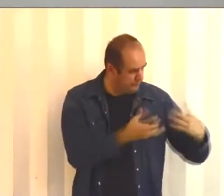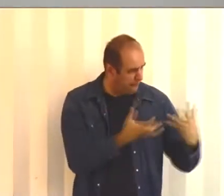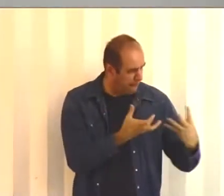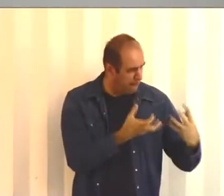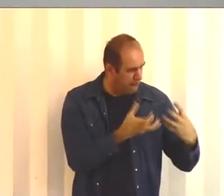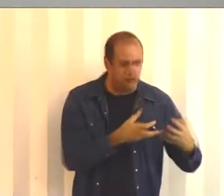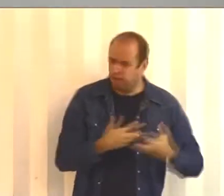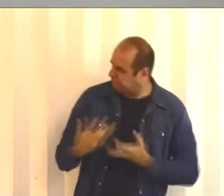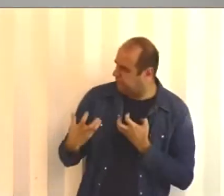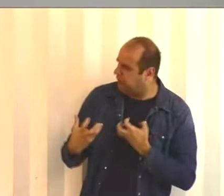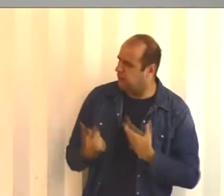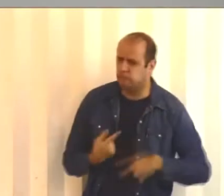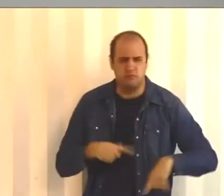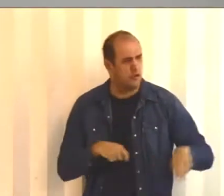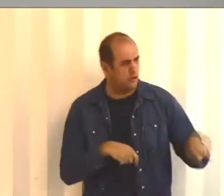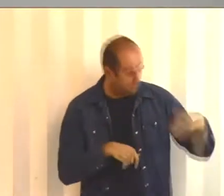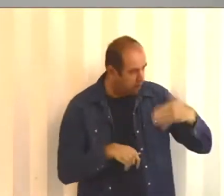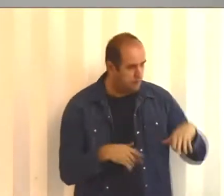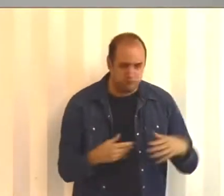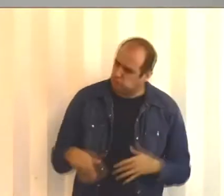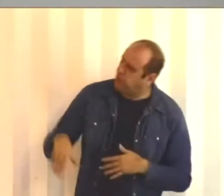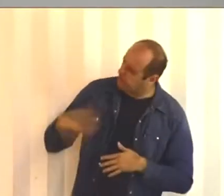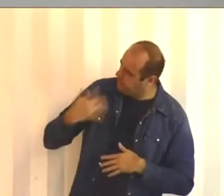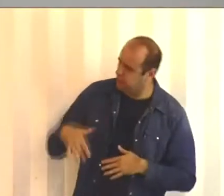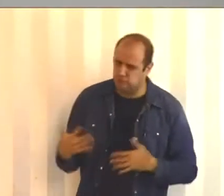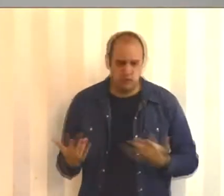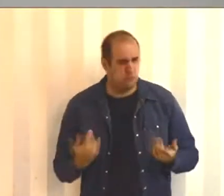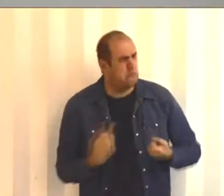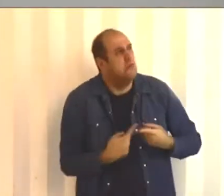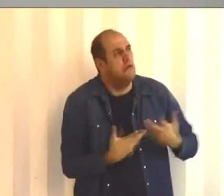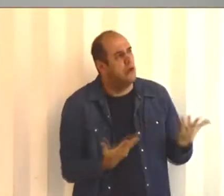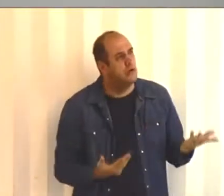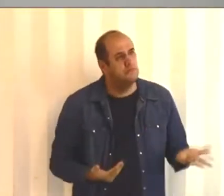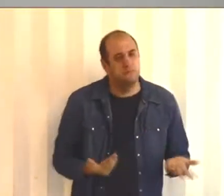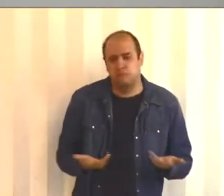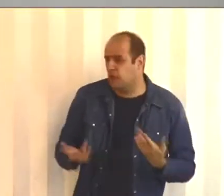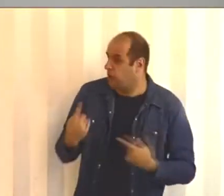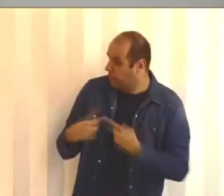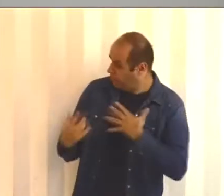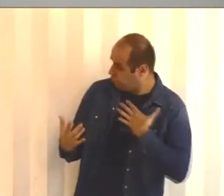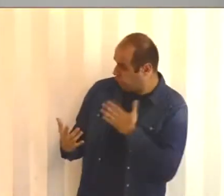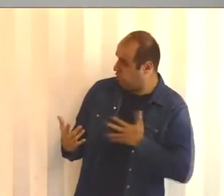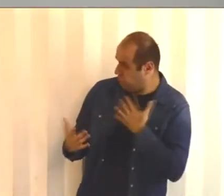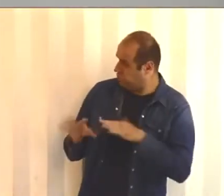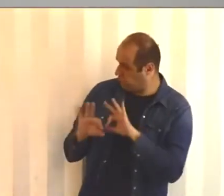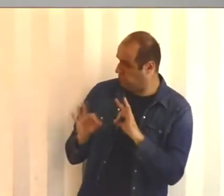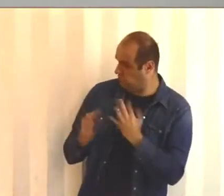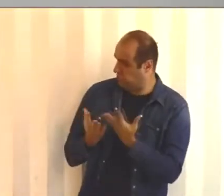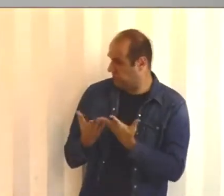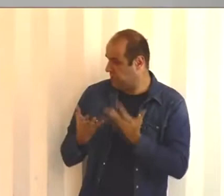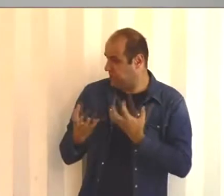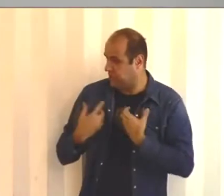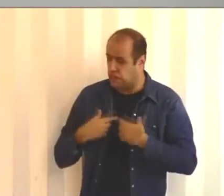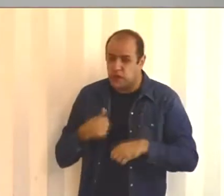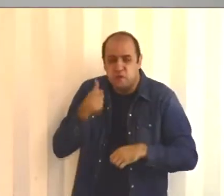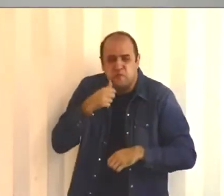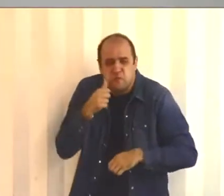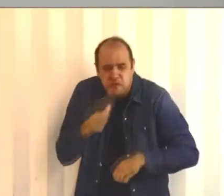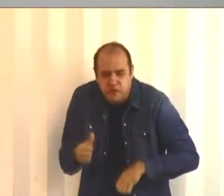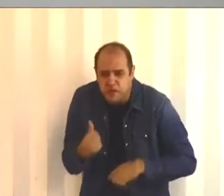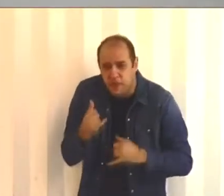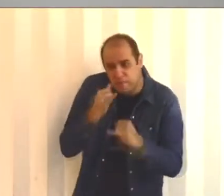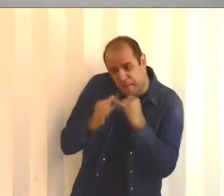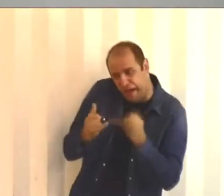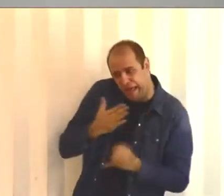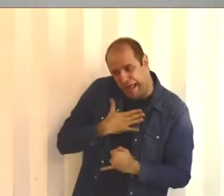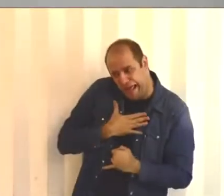Tem que ter filhos. Então, vamos ter filhos? Vamos ter filhos. Por que nós temos que ter filhos? Porque eu gosto de filhos, eu quero ter uma menininha parecida